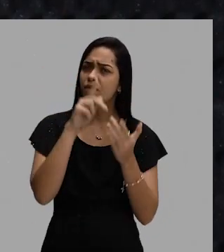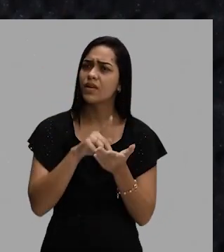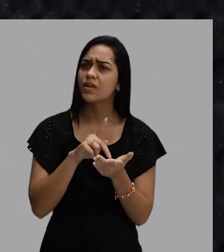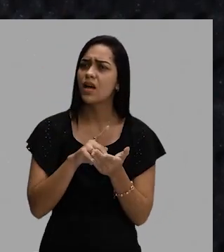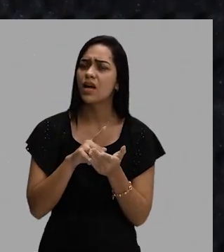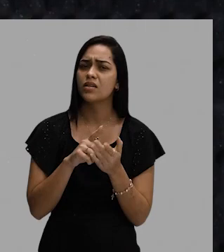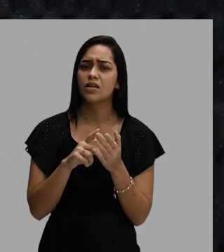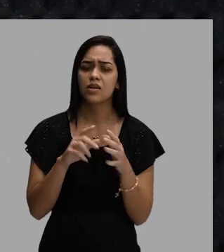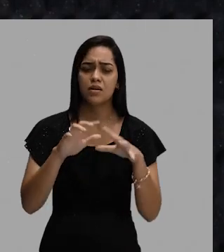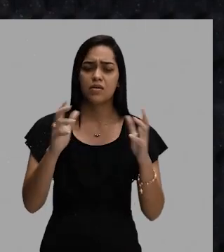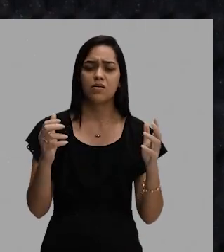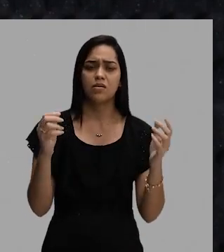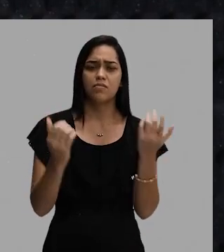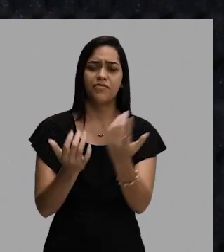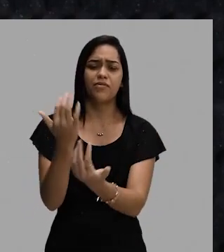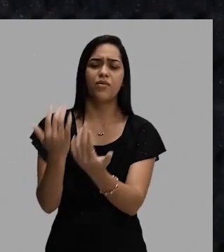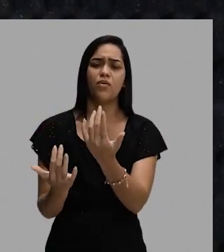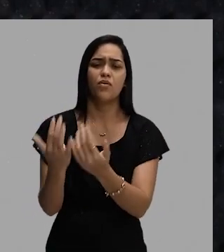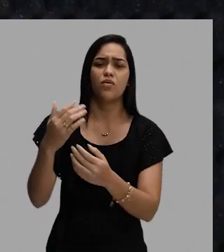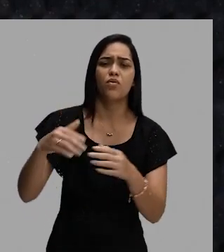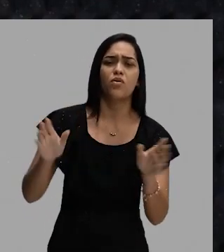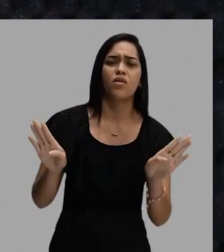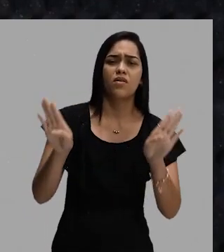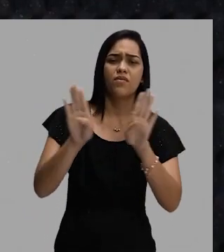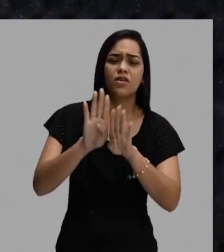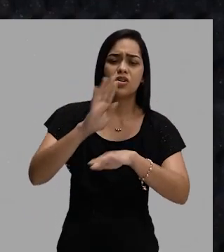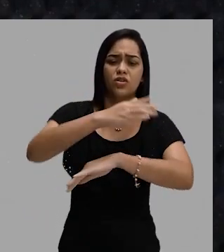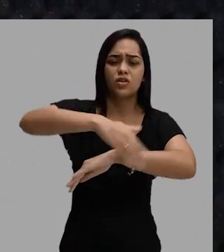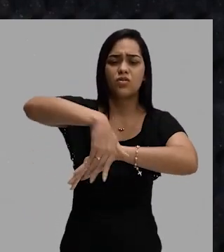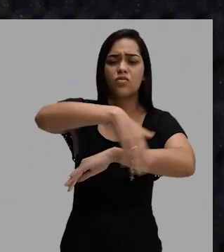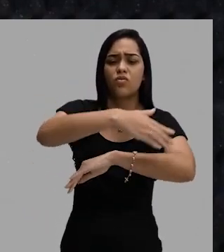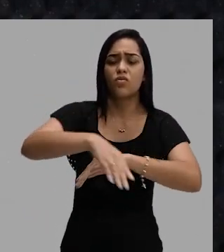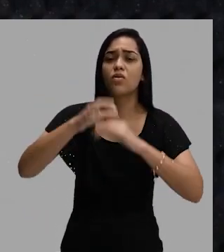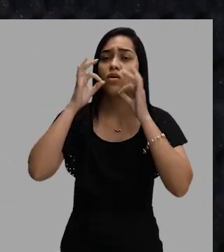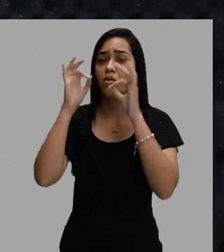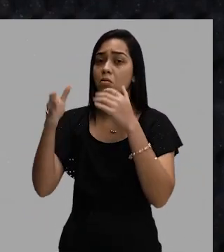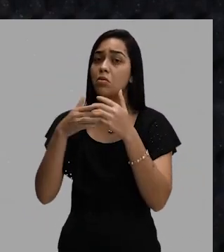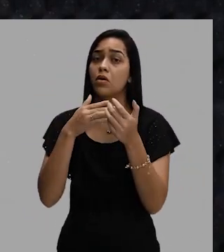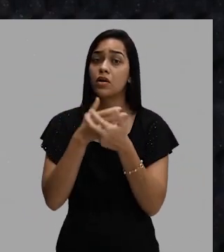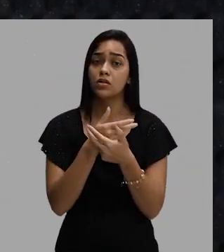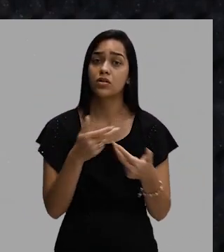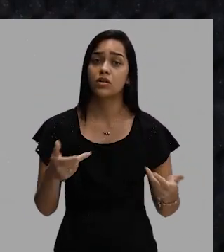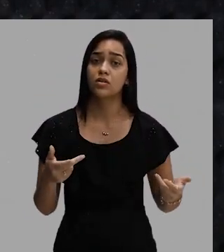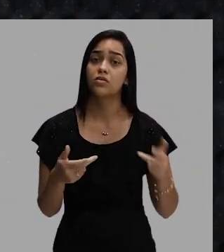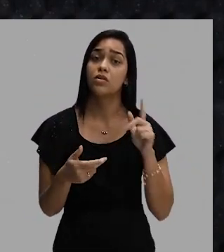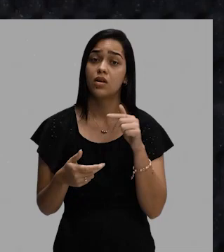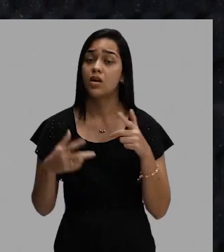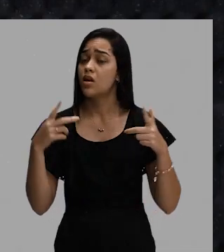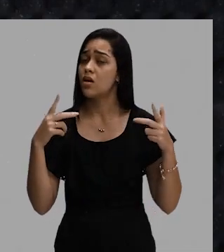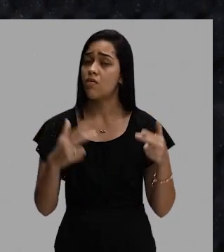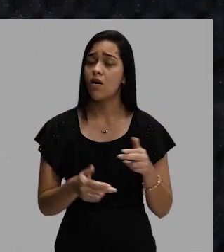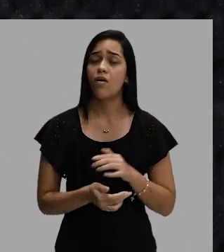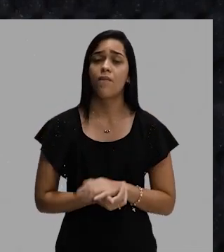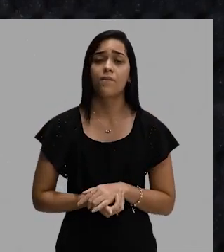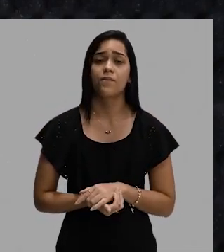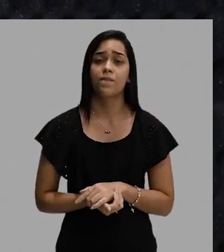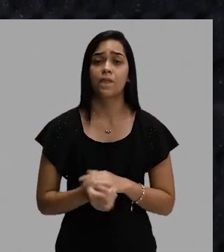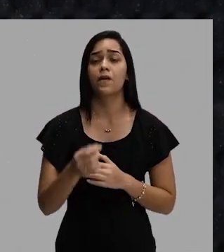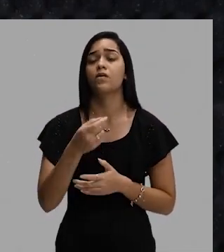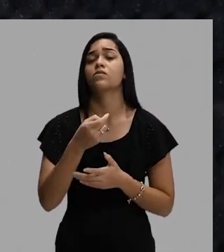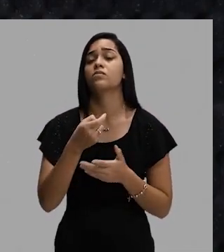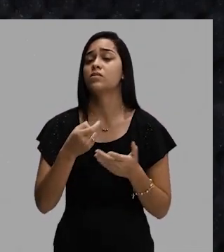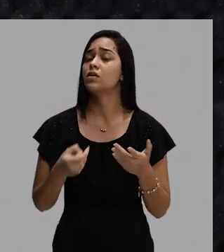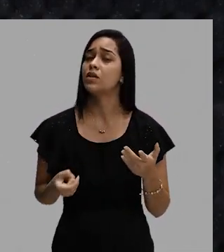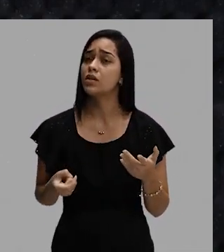Queima pneu, fecha a via pública, chama a atenção de qualquer jeito. O manifesto é isso. É um